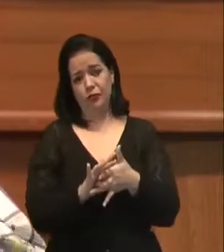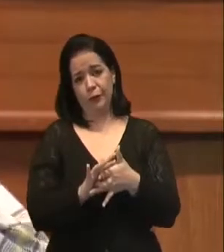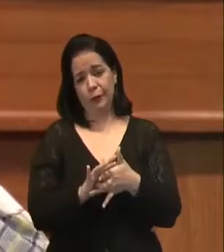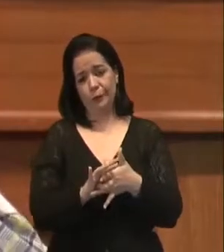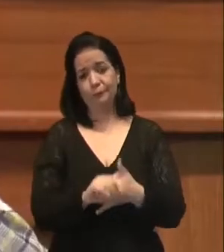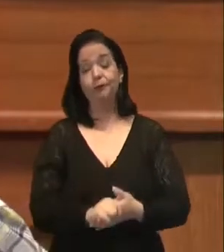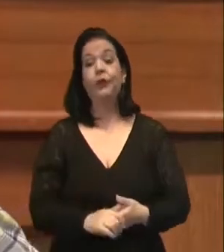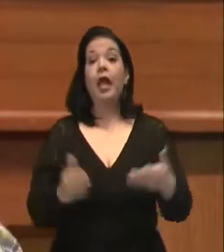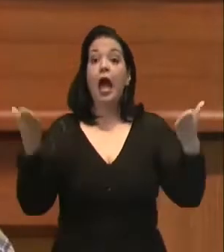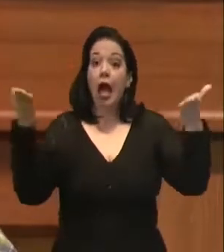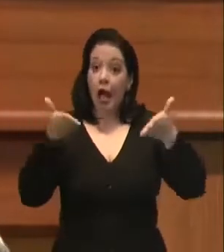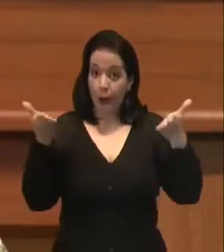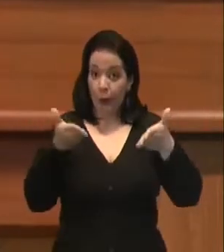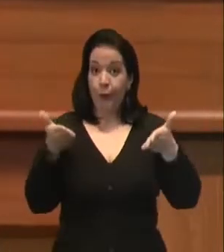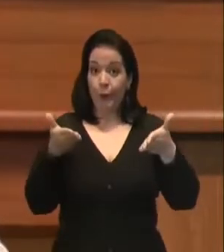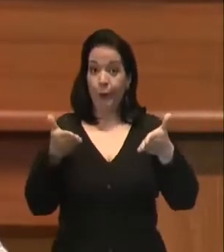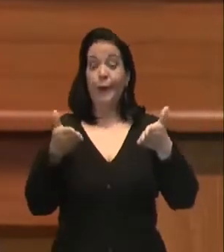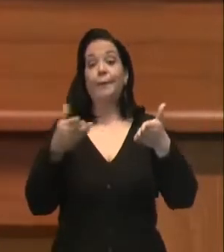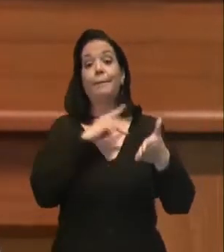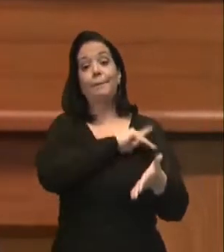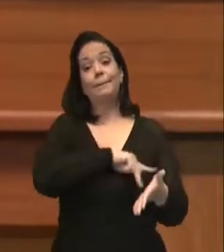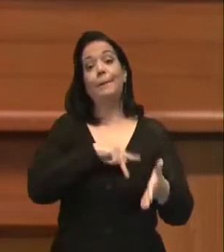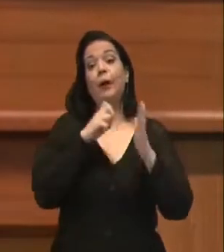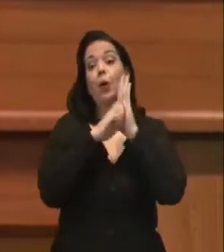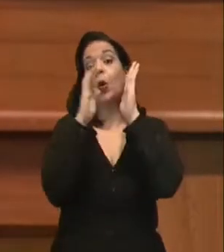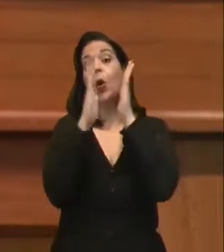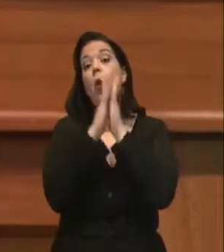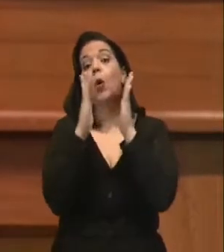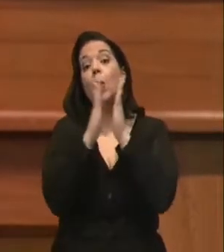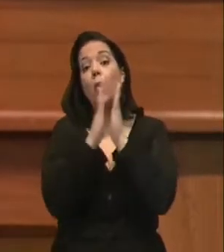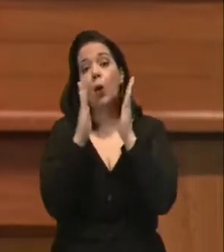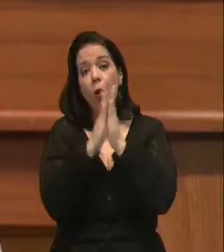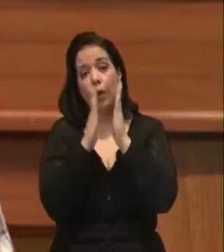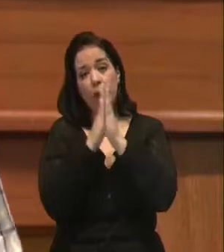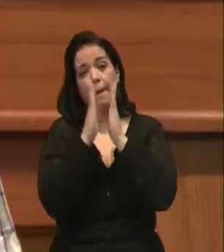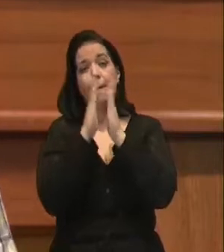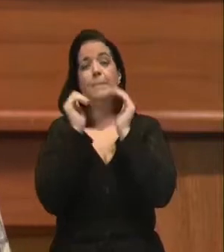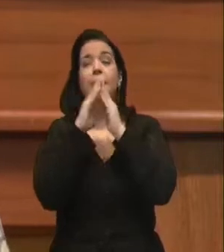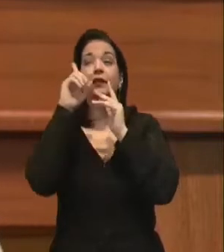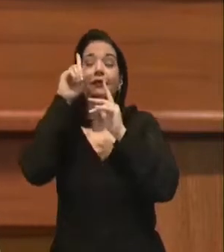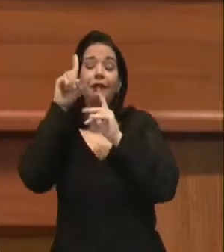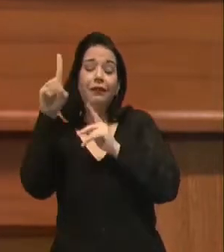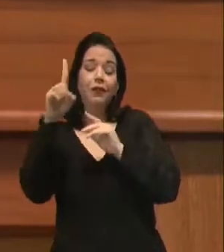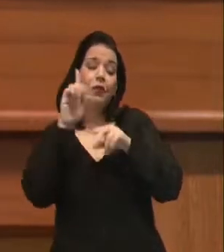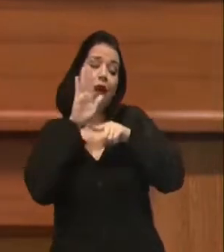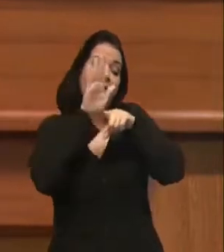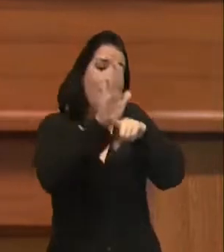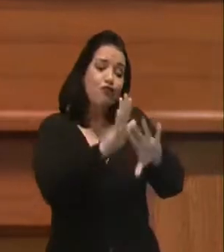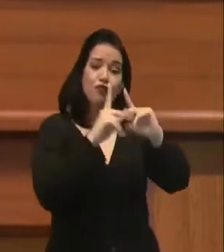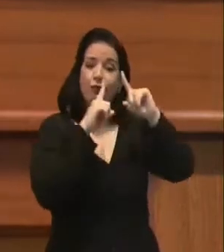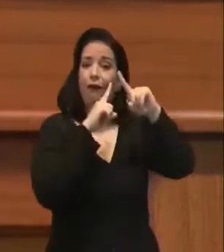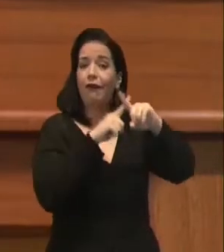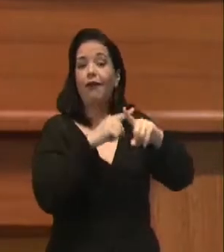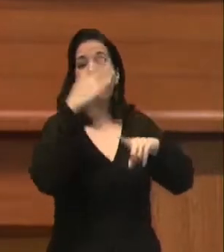ora para que a igreja compreenda essas bênçãos. Veja o que diz Paulo a partir do versículo